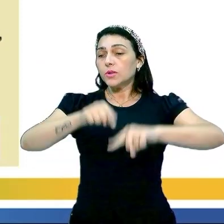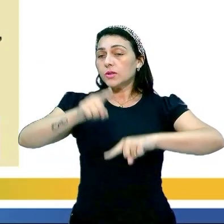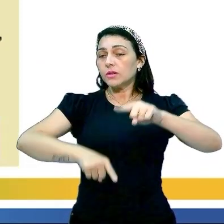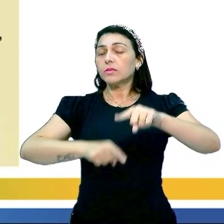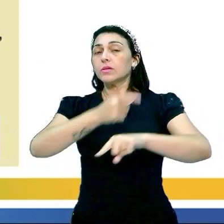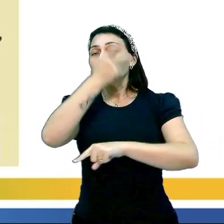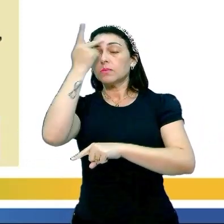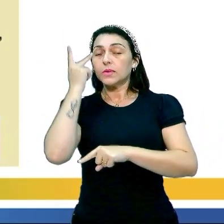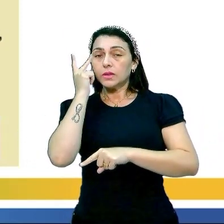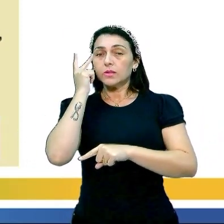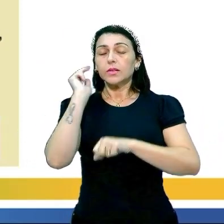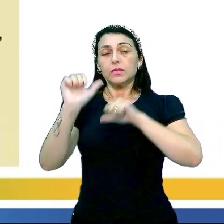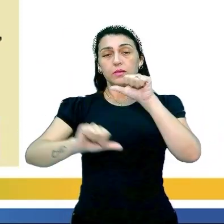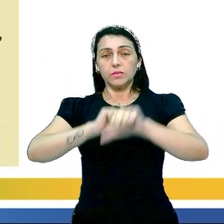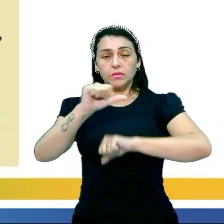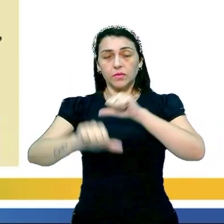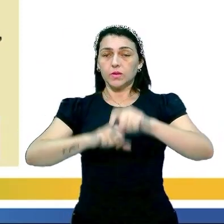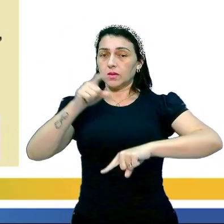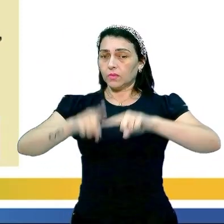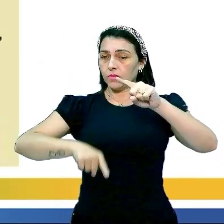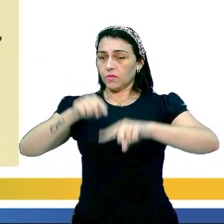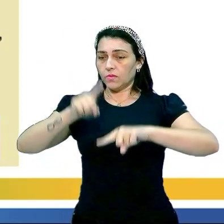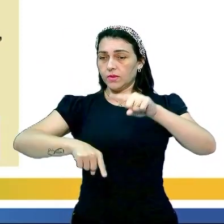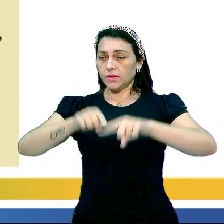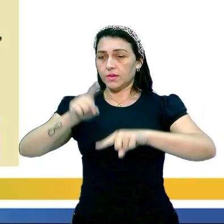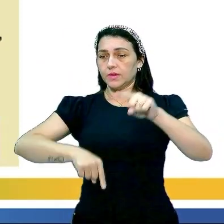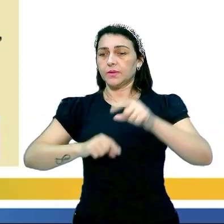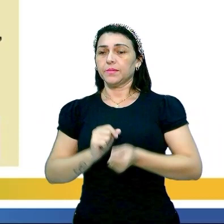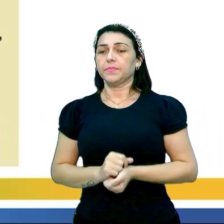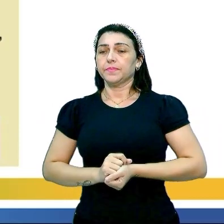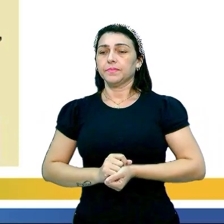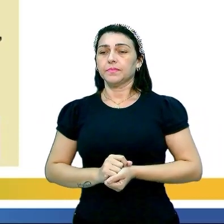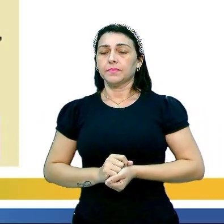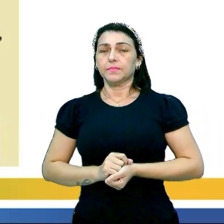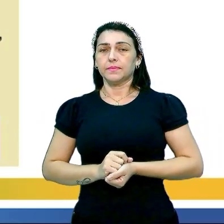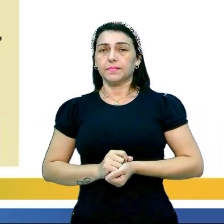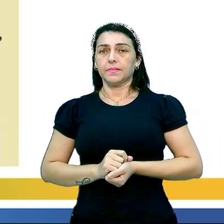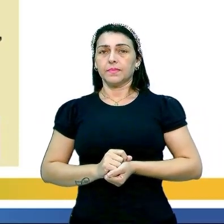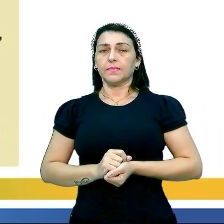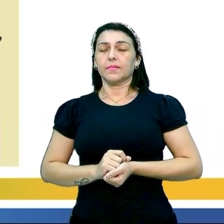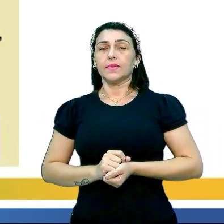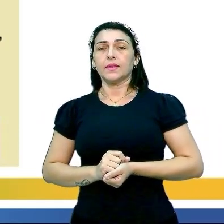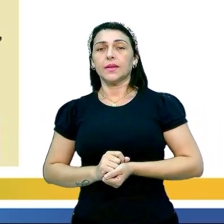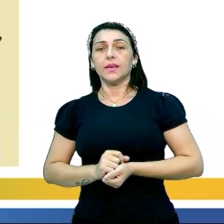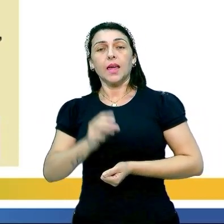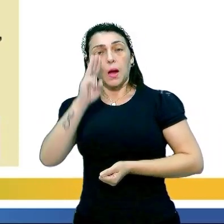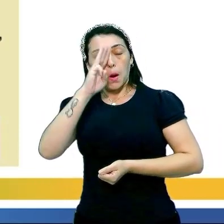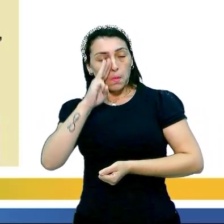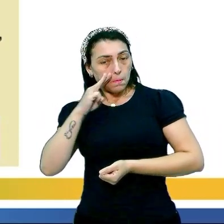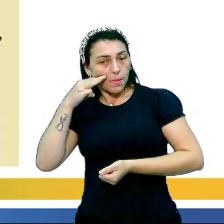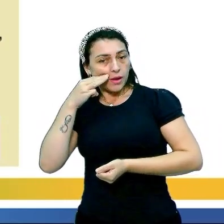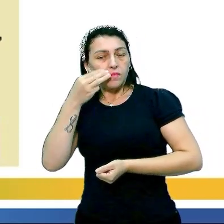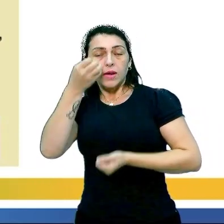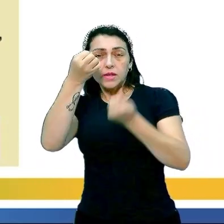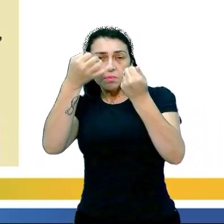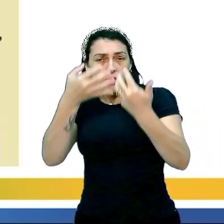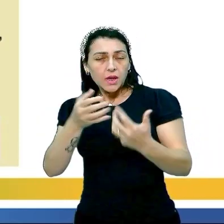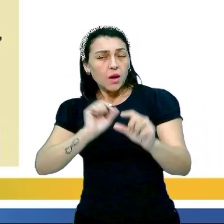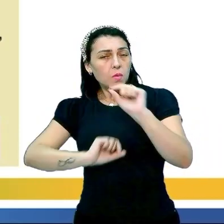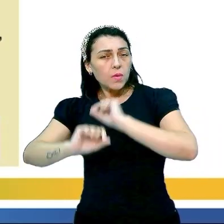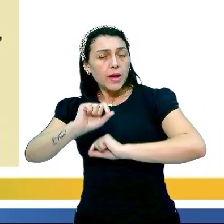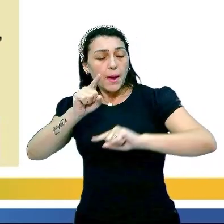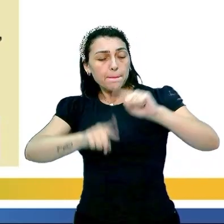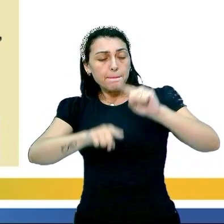As pessoas são transformadas em coisa. Então, é nesse aspecto que Karl Marx vai dizer que